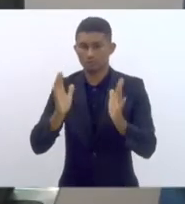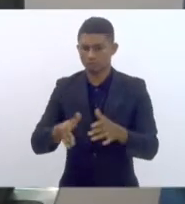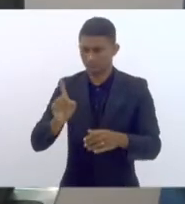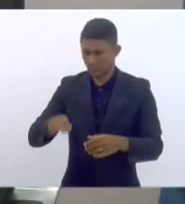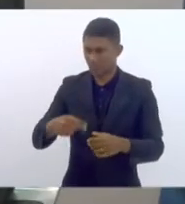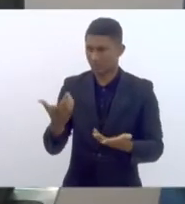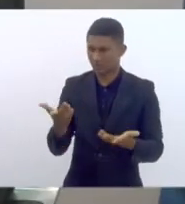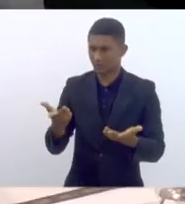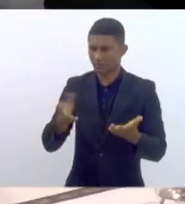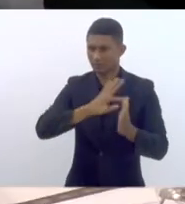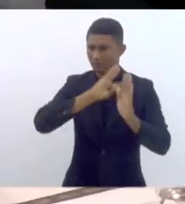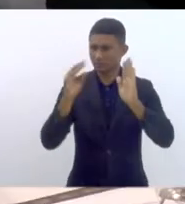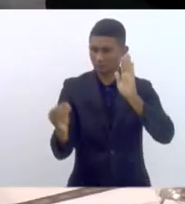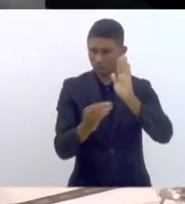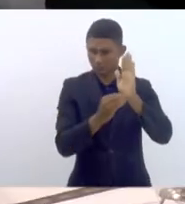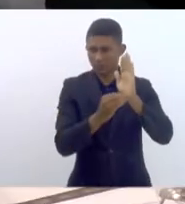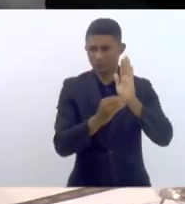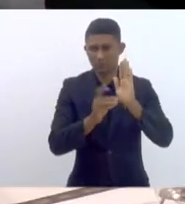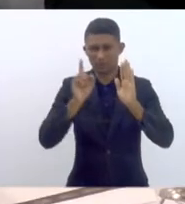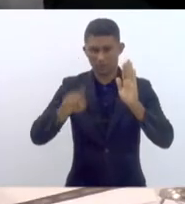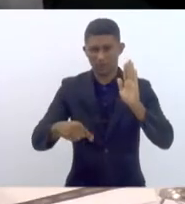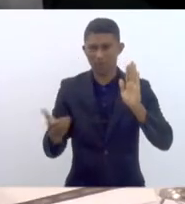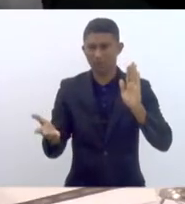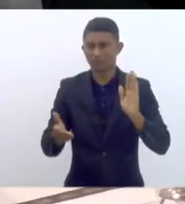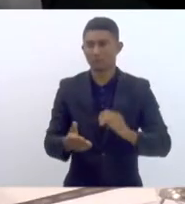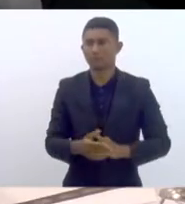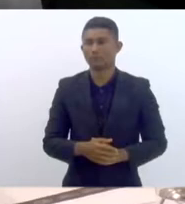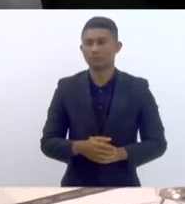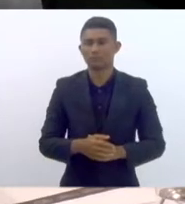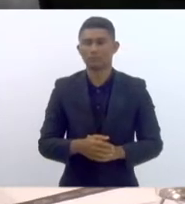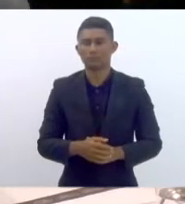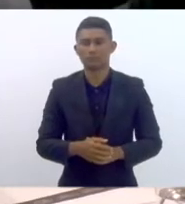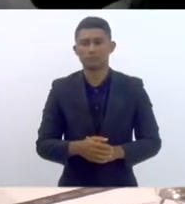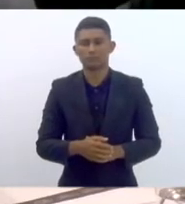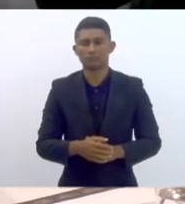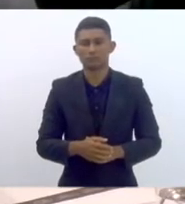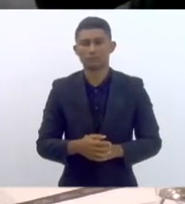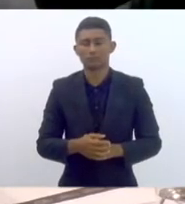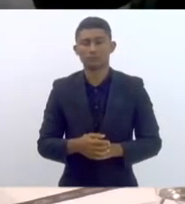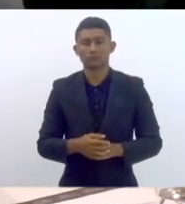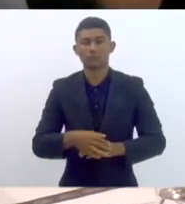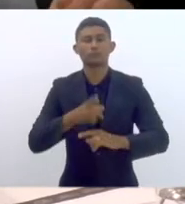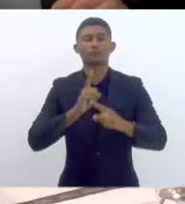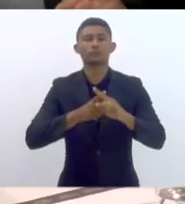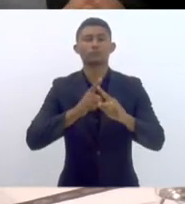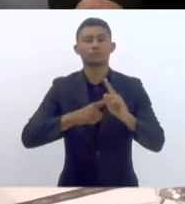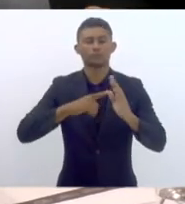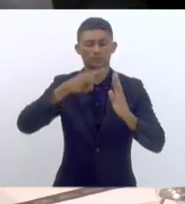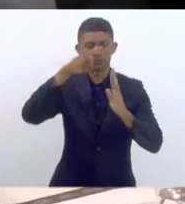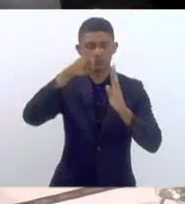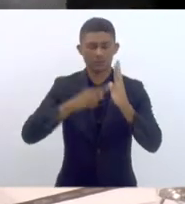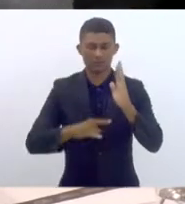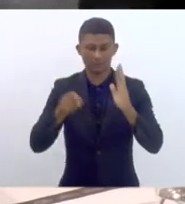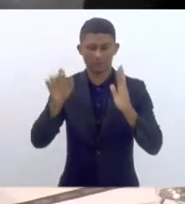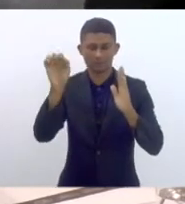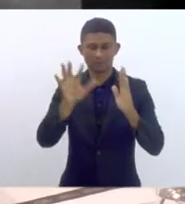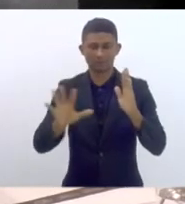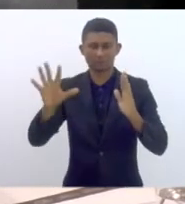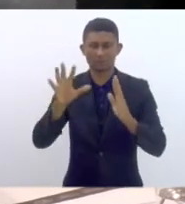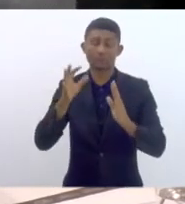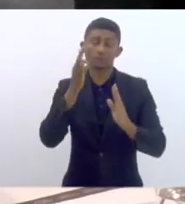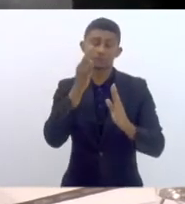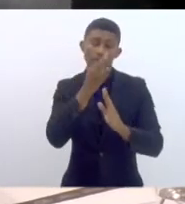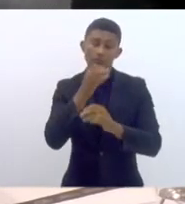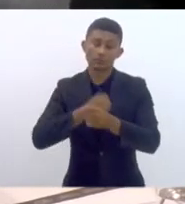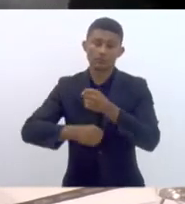aditivos. Exato. Porque, no que se refere aos contratos com a União, de setembro de 17 a setembro